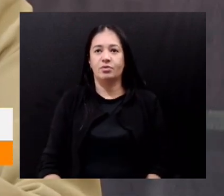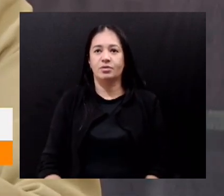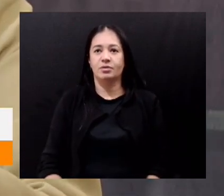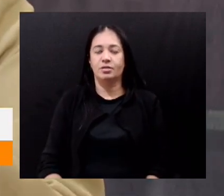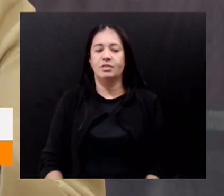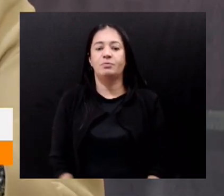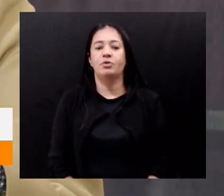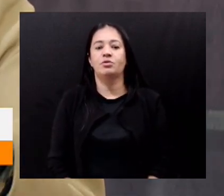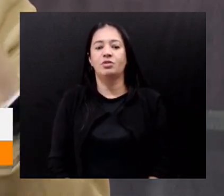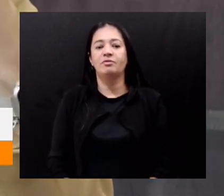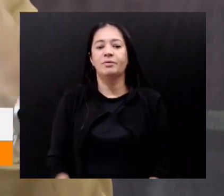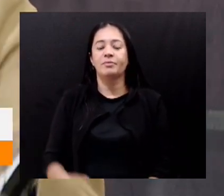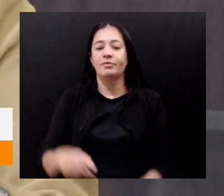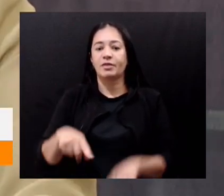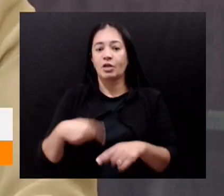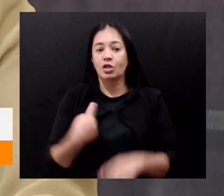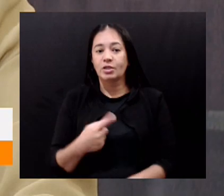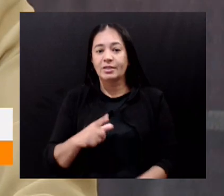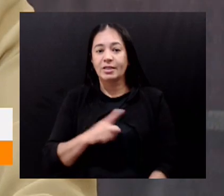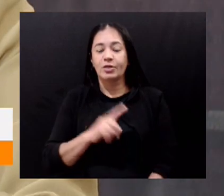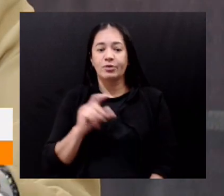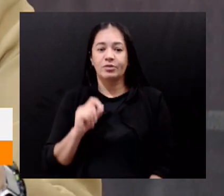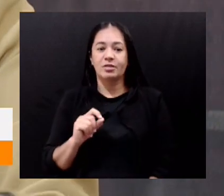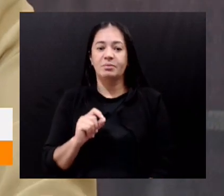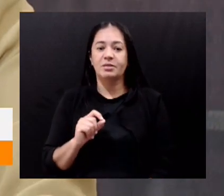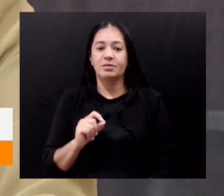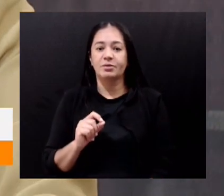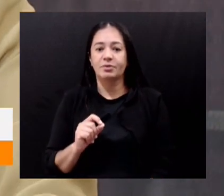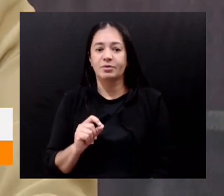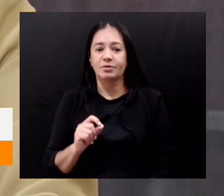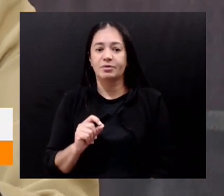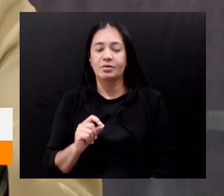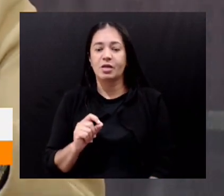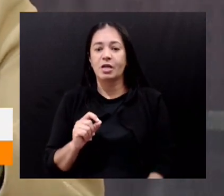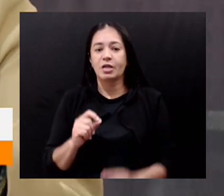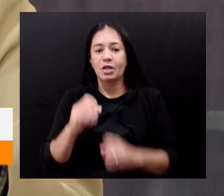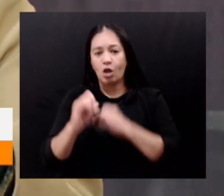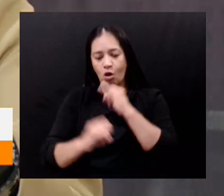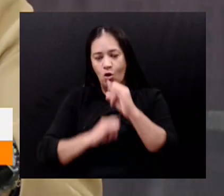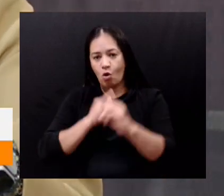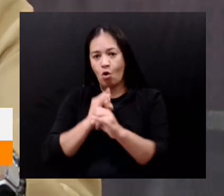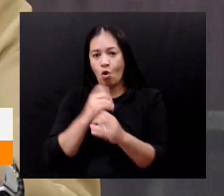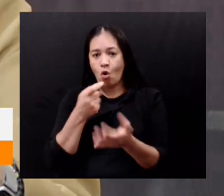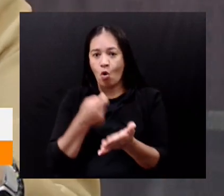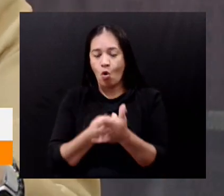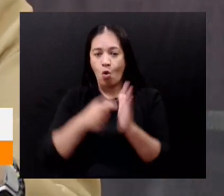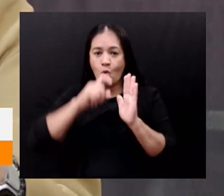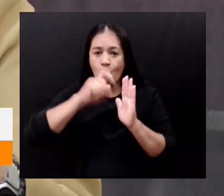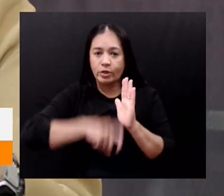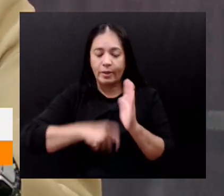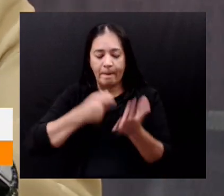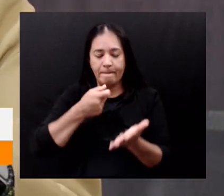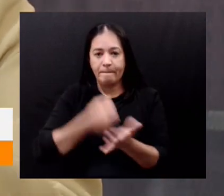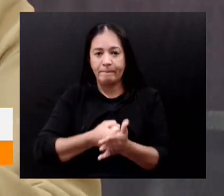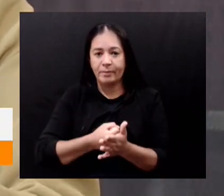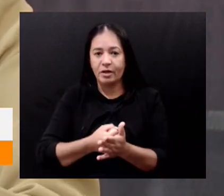que nada mais é do que um preenchimento online, o pagamento de uma taxa, ele é válido por 2 anos, se a memória não me